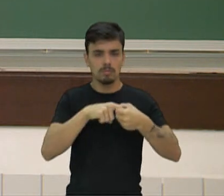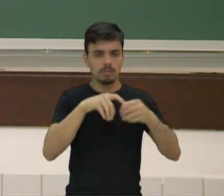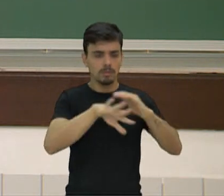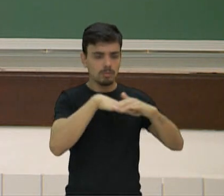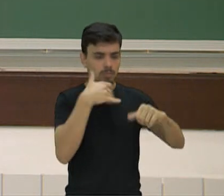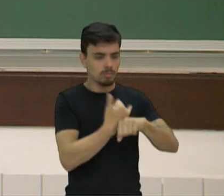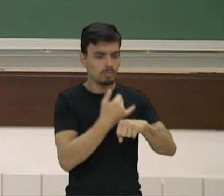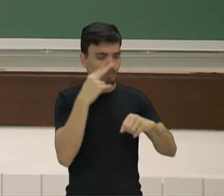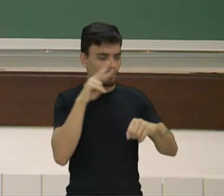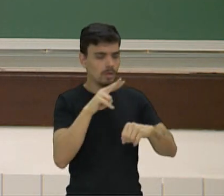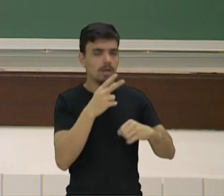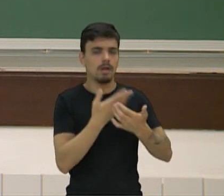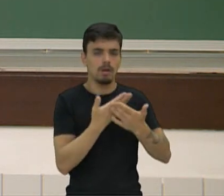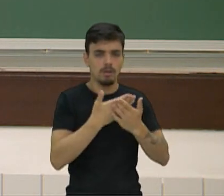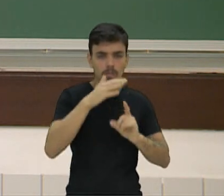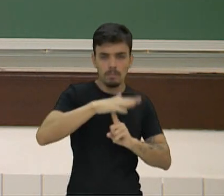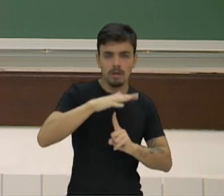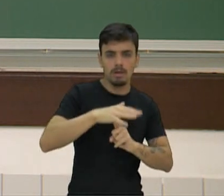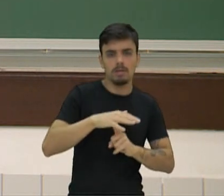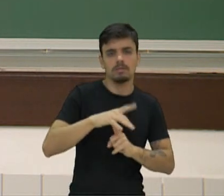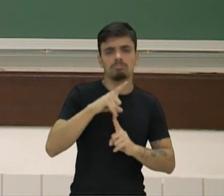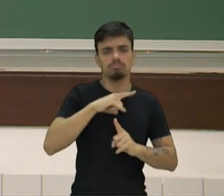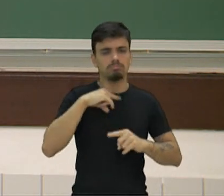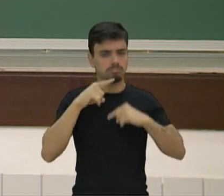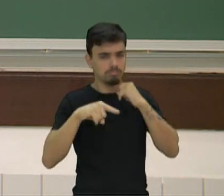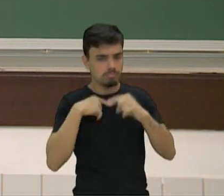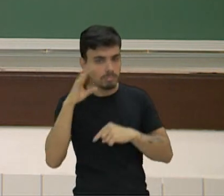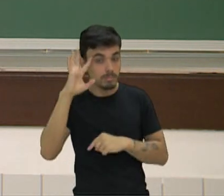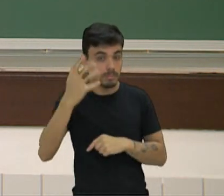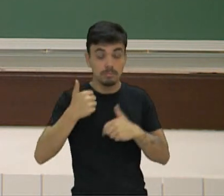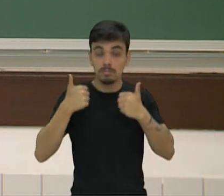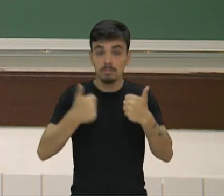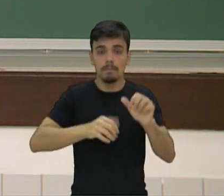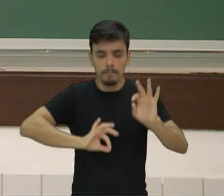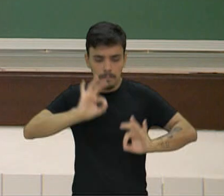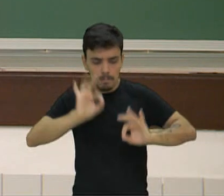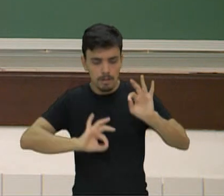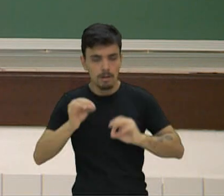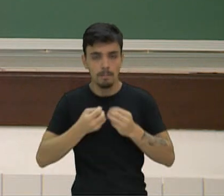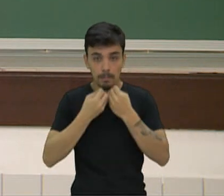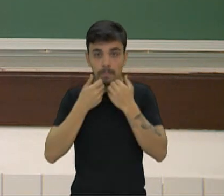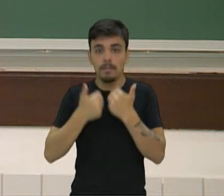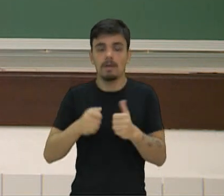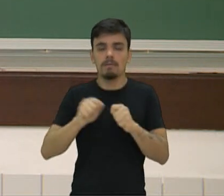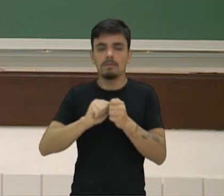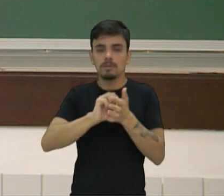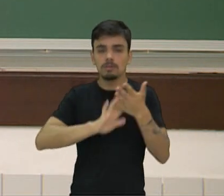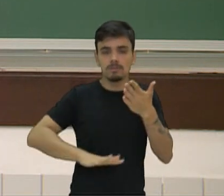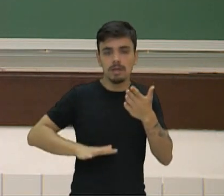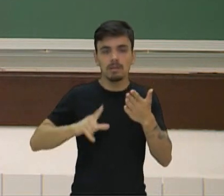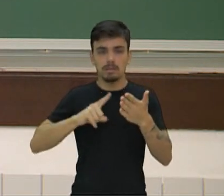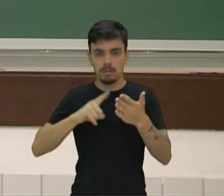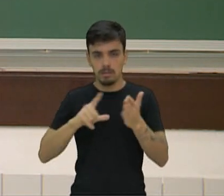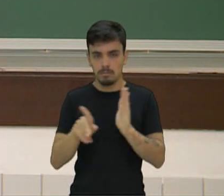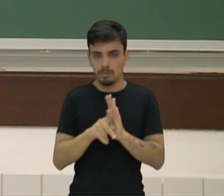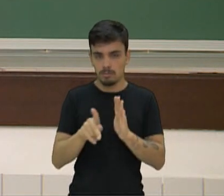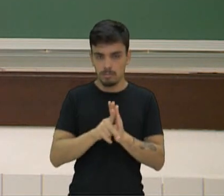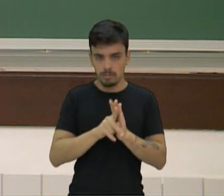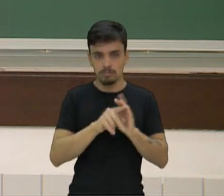YouTube, rever alguns pontos dessa aula, tirar dúvidas, se preparar muito bem, tá? Faça os exercícios propostos na